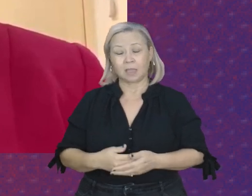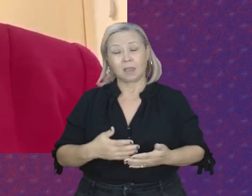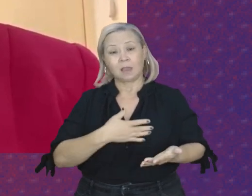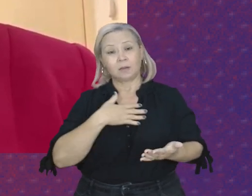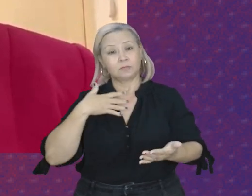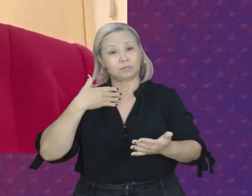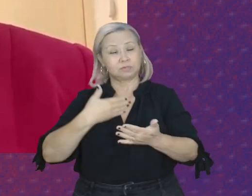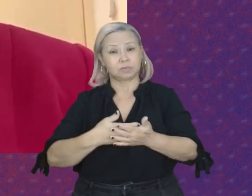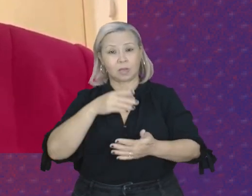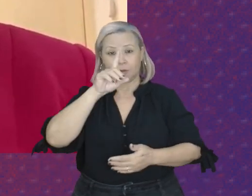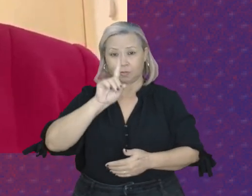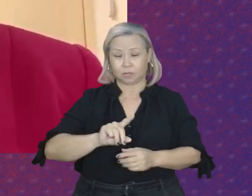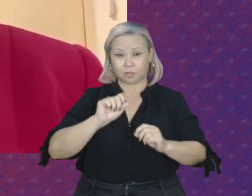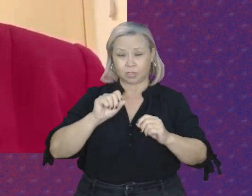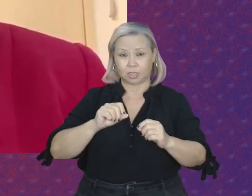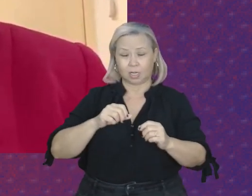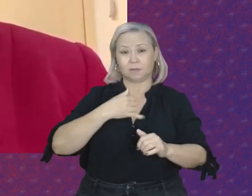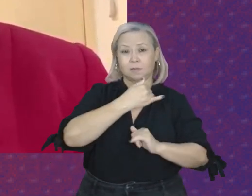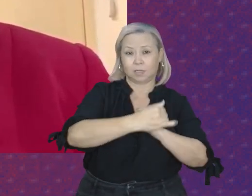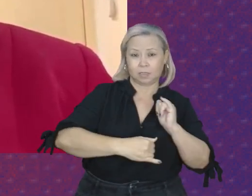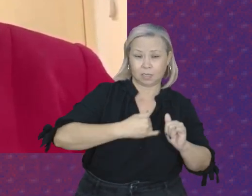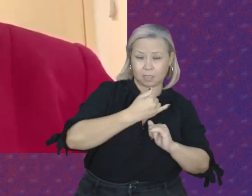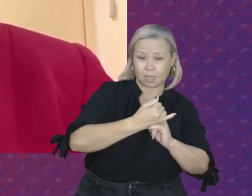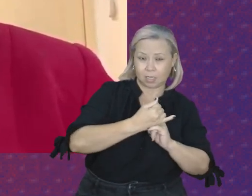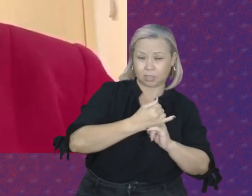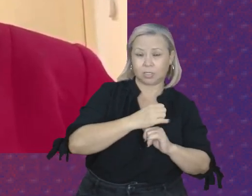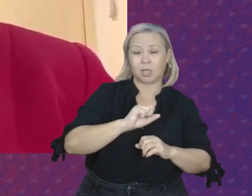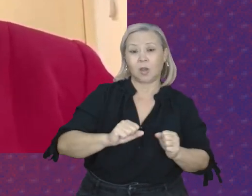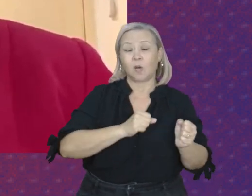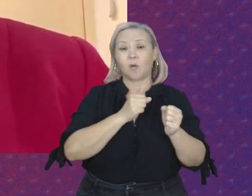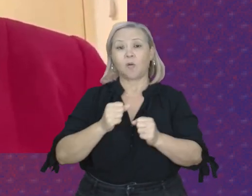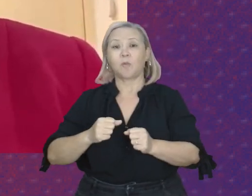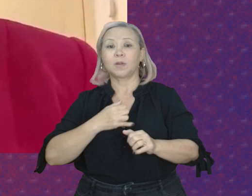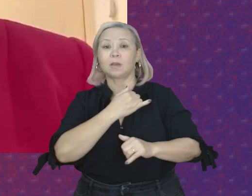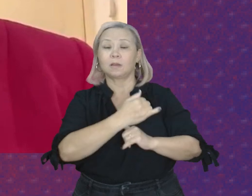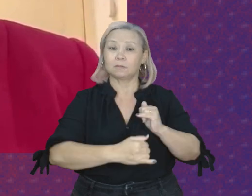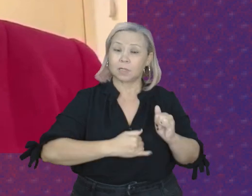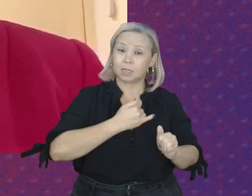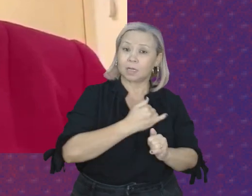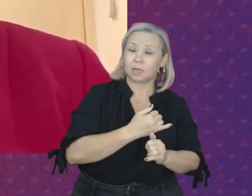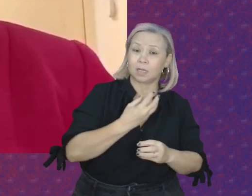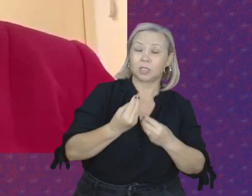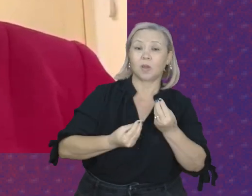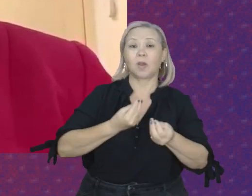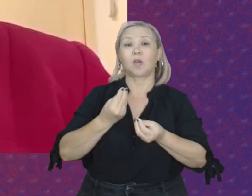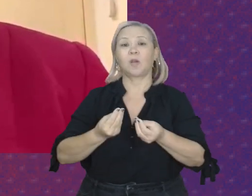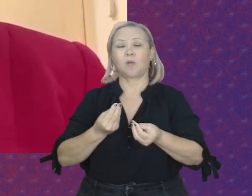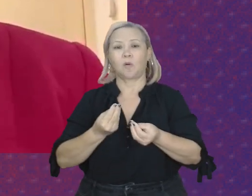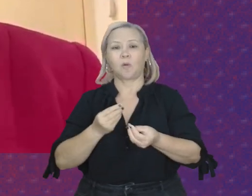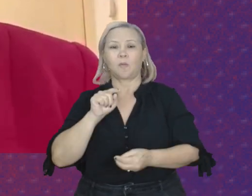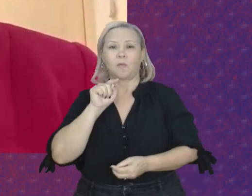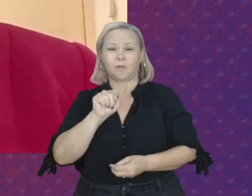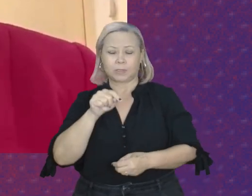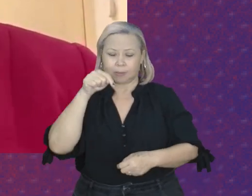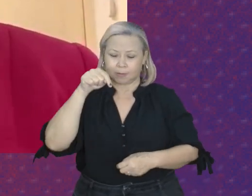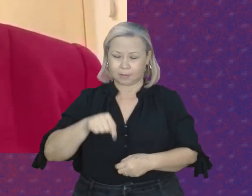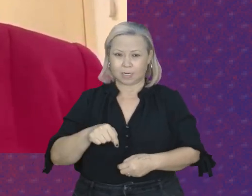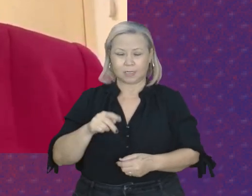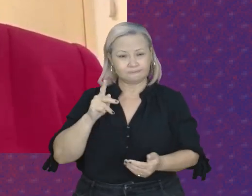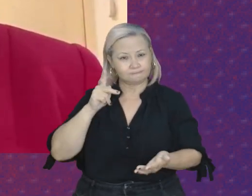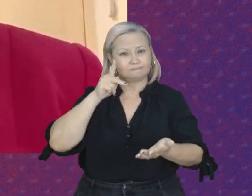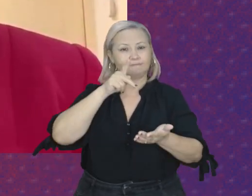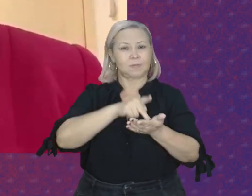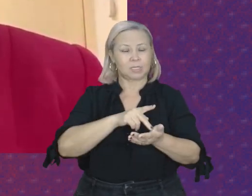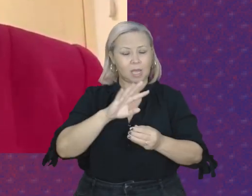direitos à internet, o poder da internet, e como que você, nesta realidade,